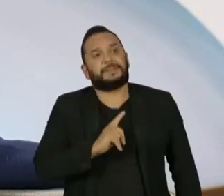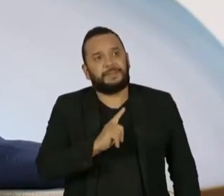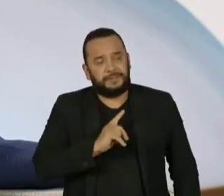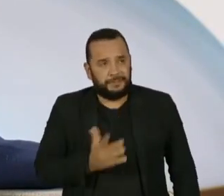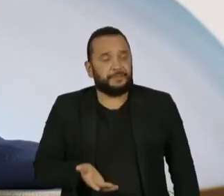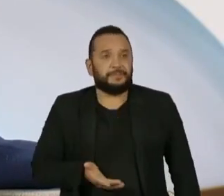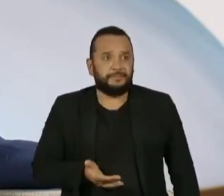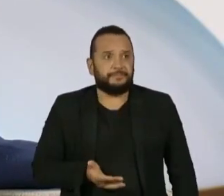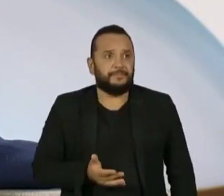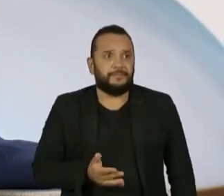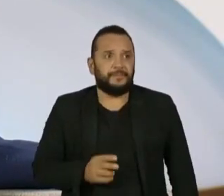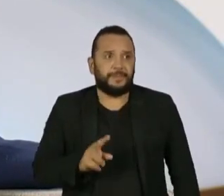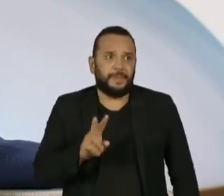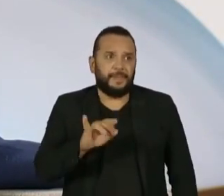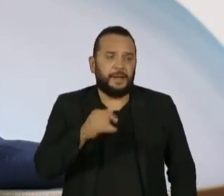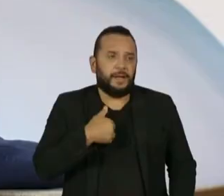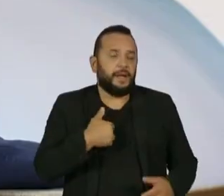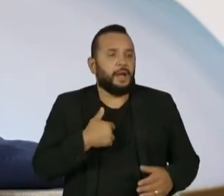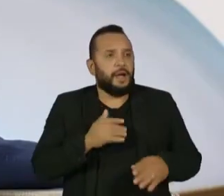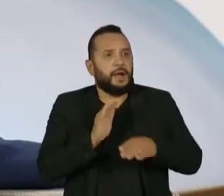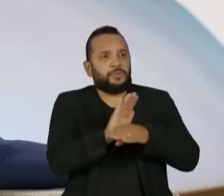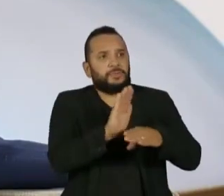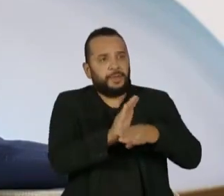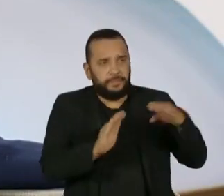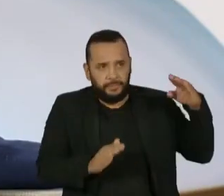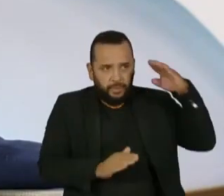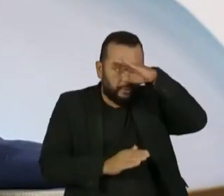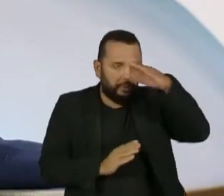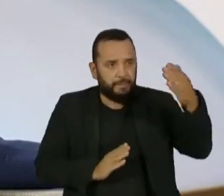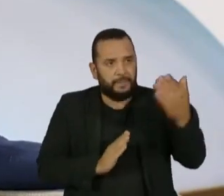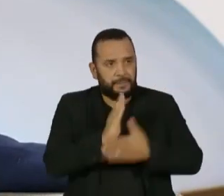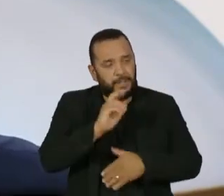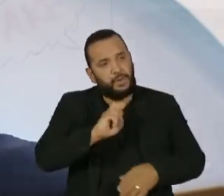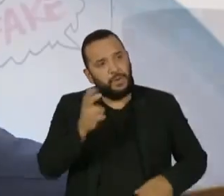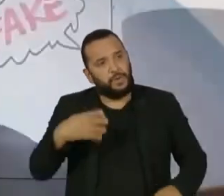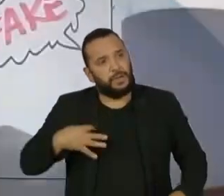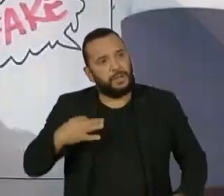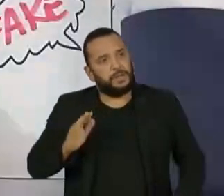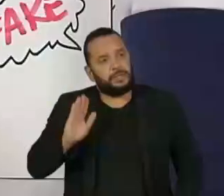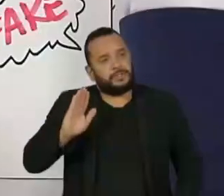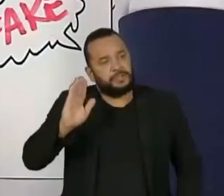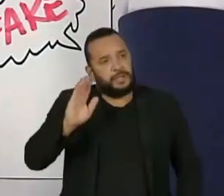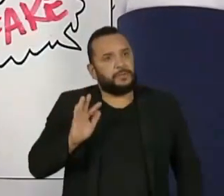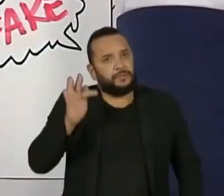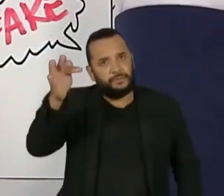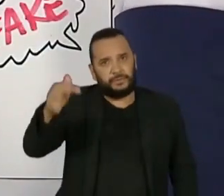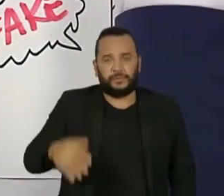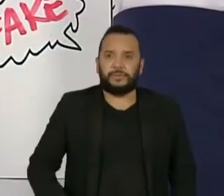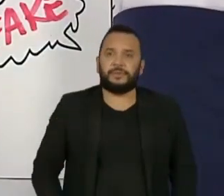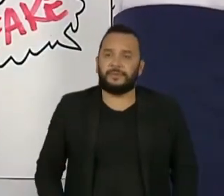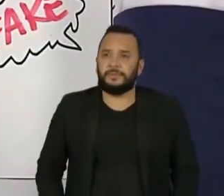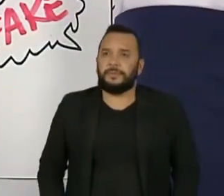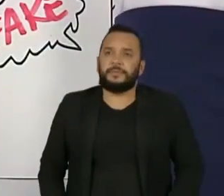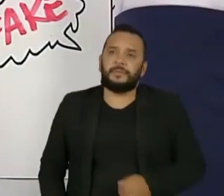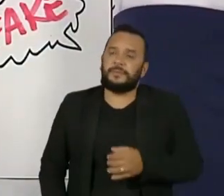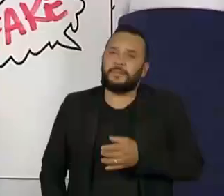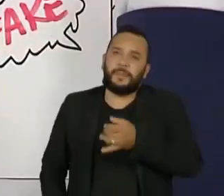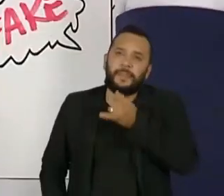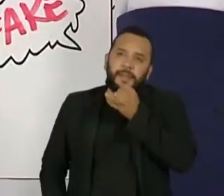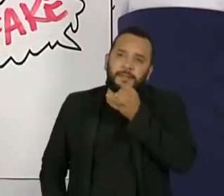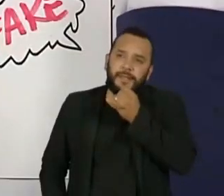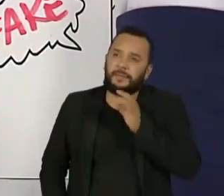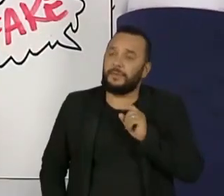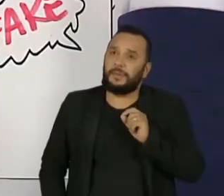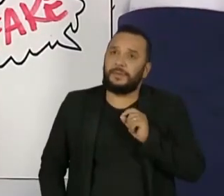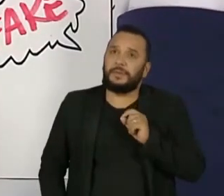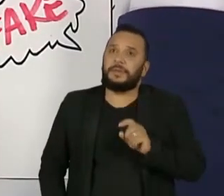vão ajudar tanto a reeleição de Bolsonaro, como poderão ser candidatos no futuro, se houver necessidade. Por exemplo, senador, só para não ficar